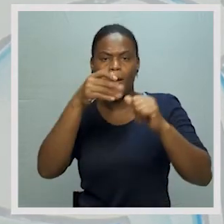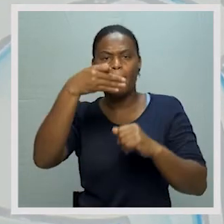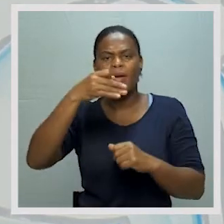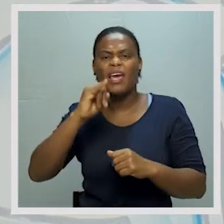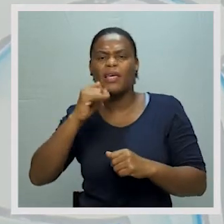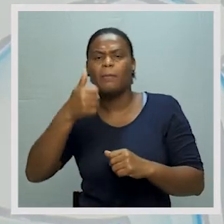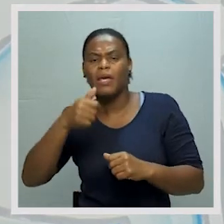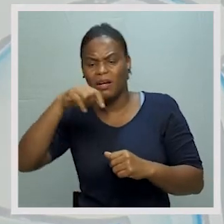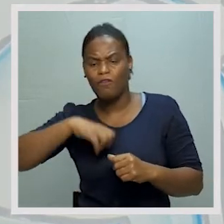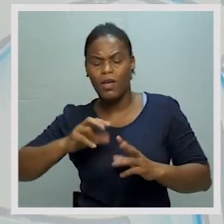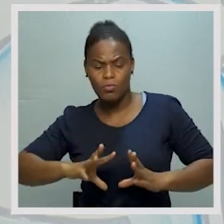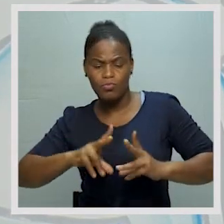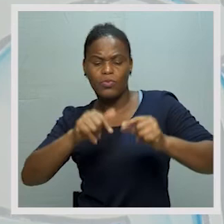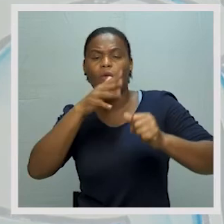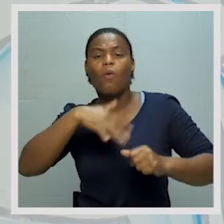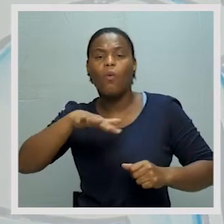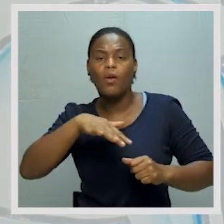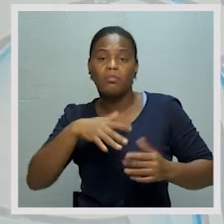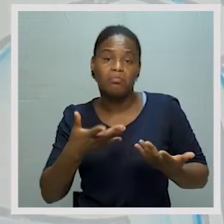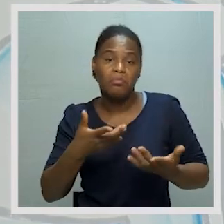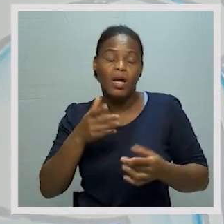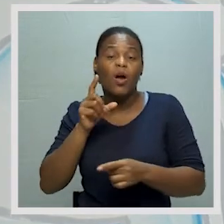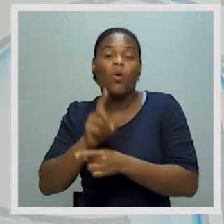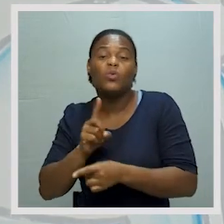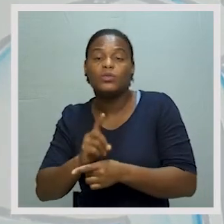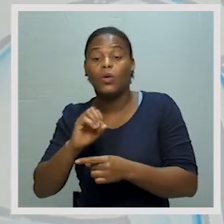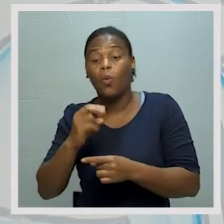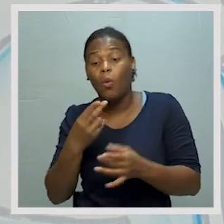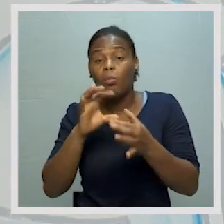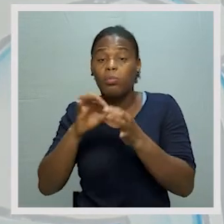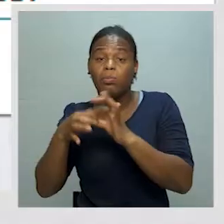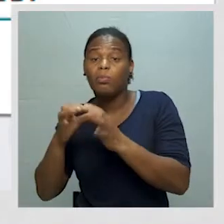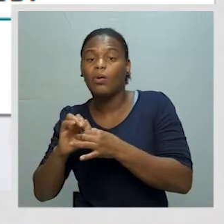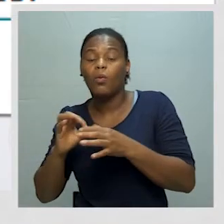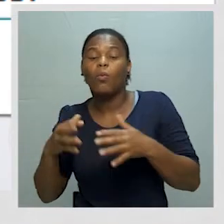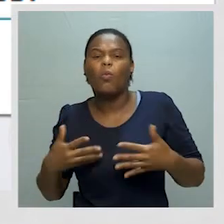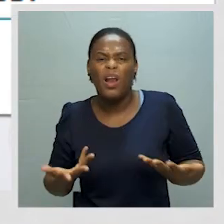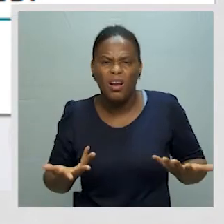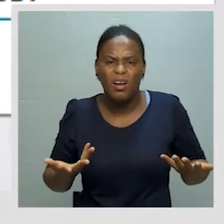interno bruto em Cabo Verde. Em constantes ou em correntes? Em